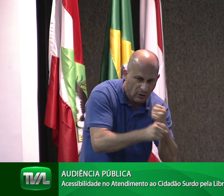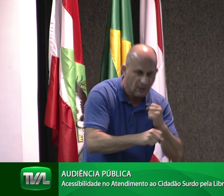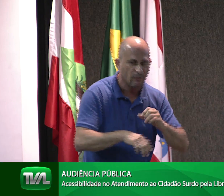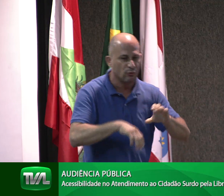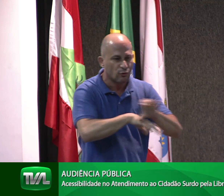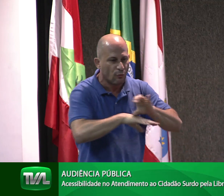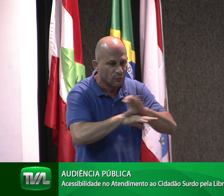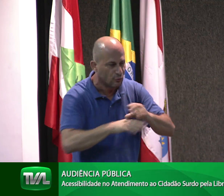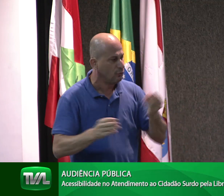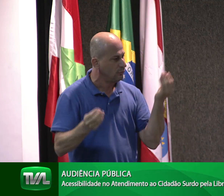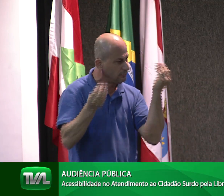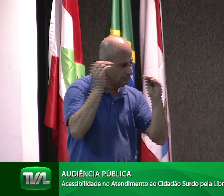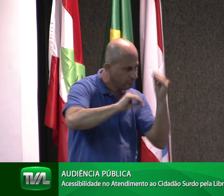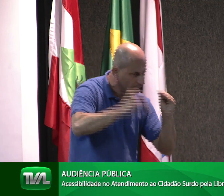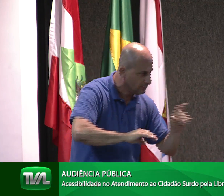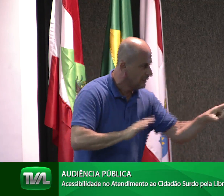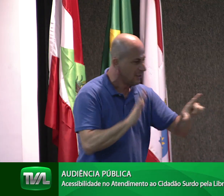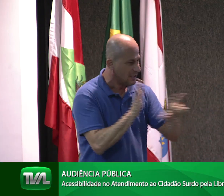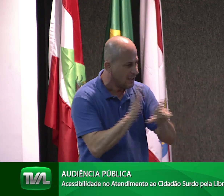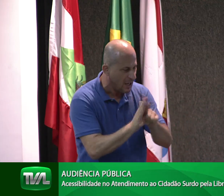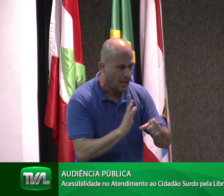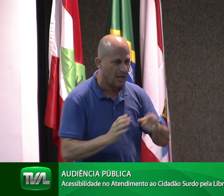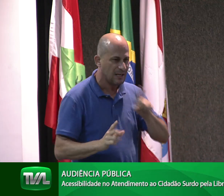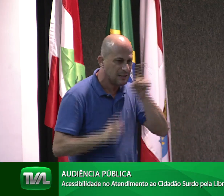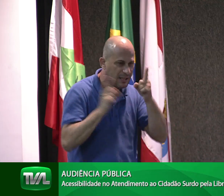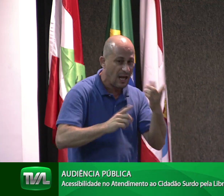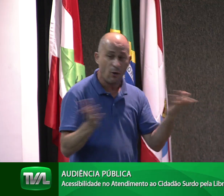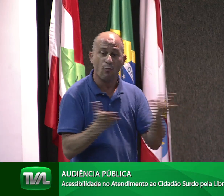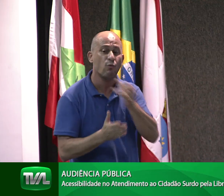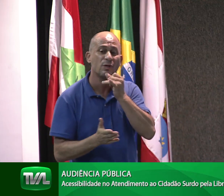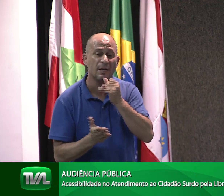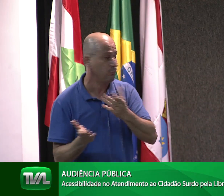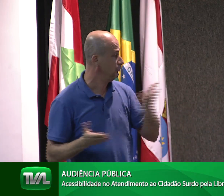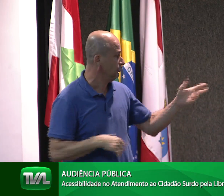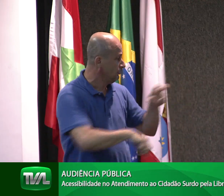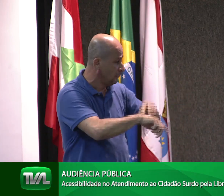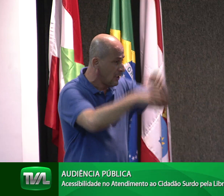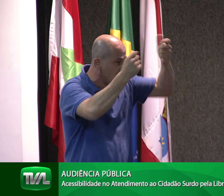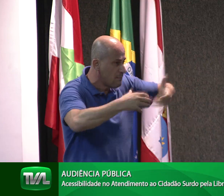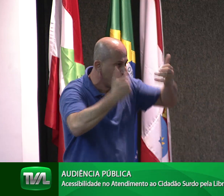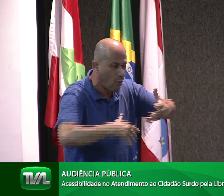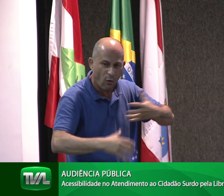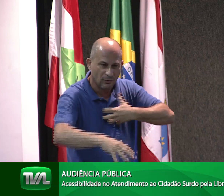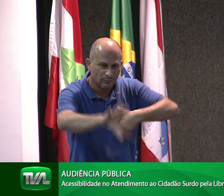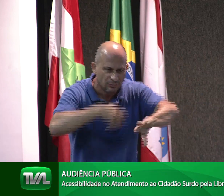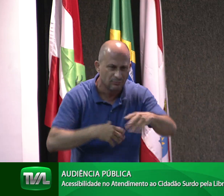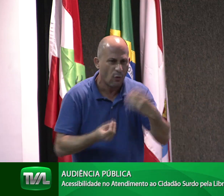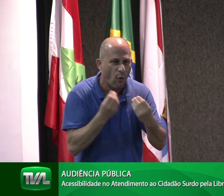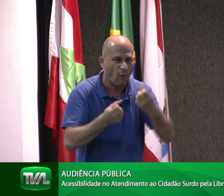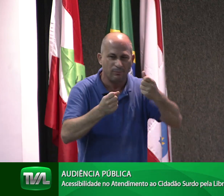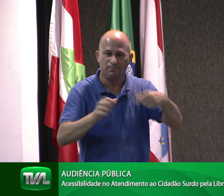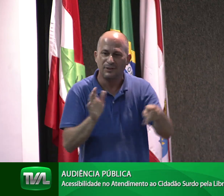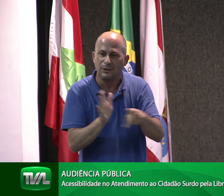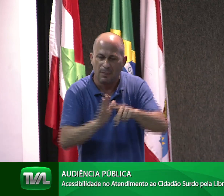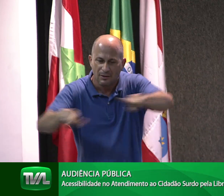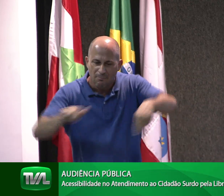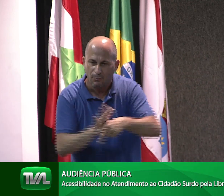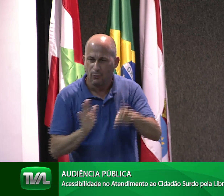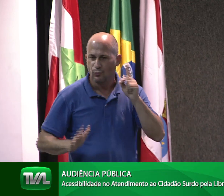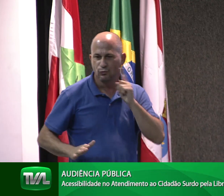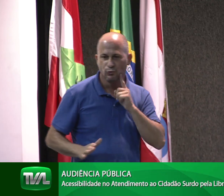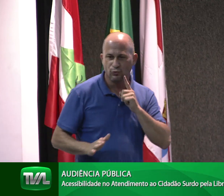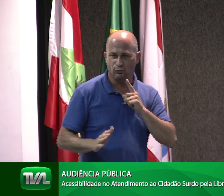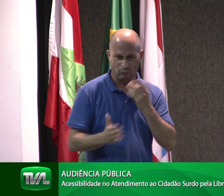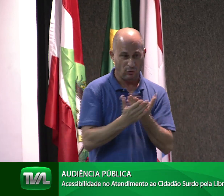não tem acesso às informações. Essas pessoas que estão no topo da pirâmide, que criam as leis que resolvem as coisas, por exemplo, como antes já tinha dito,